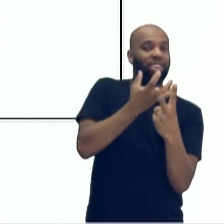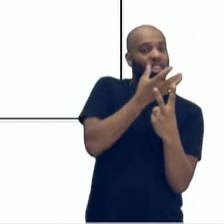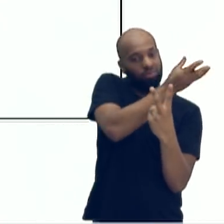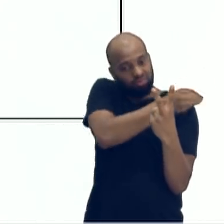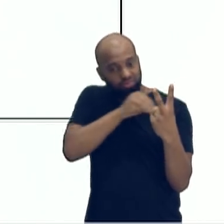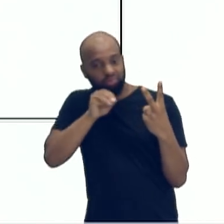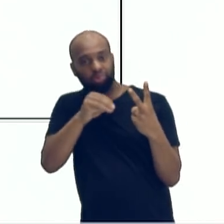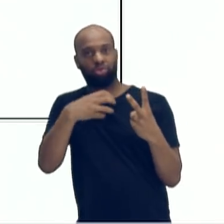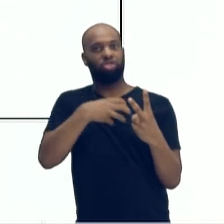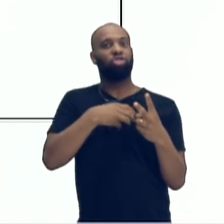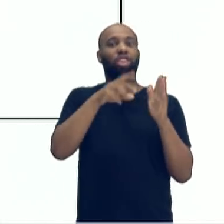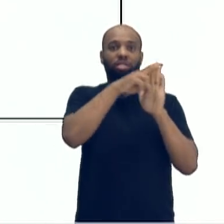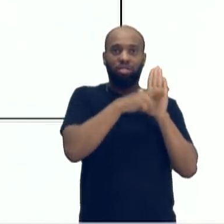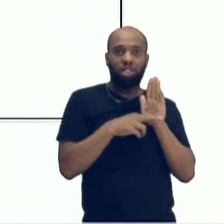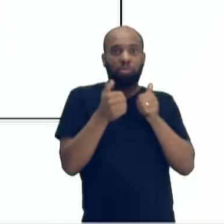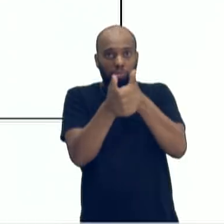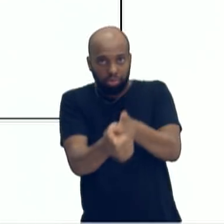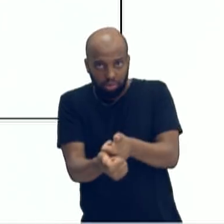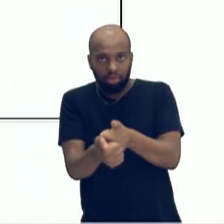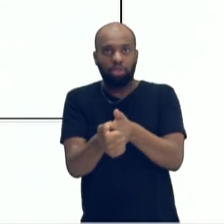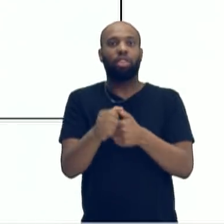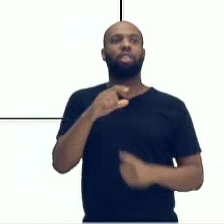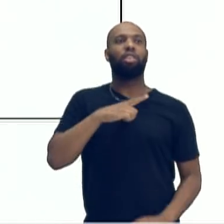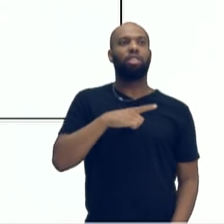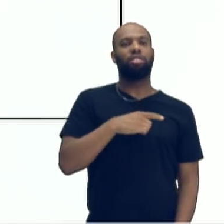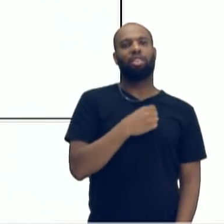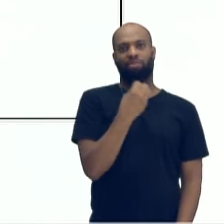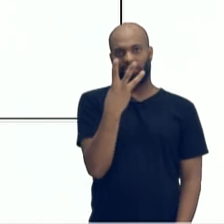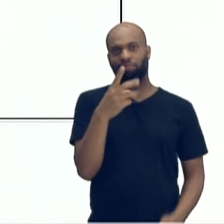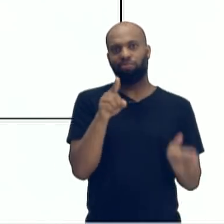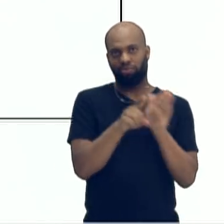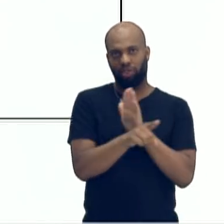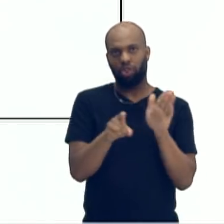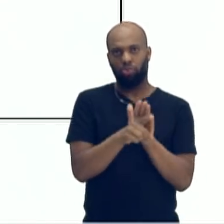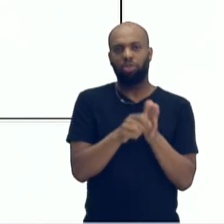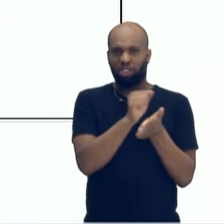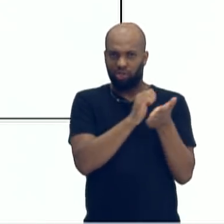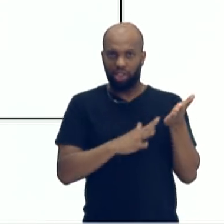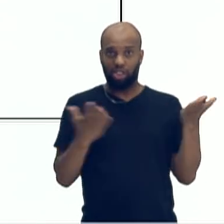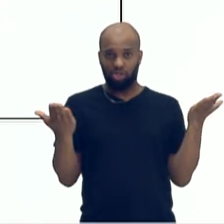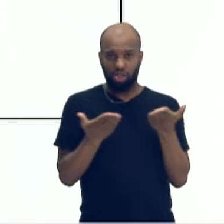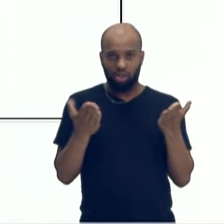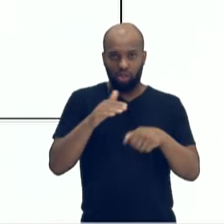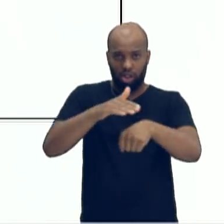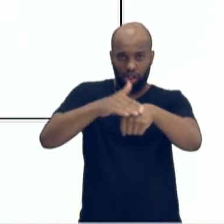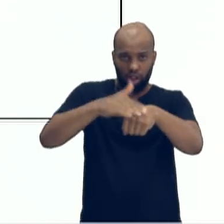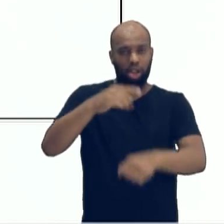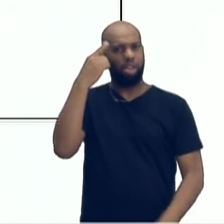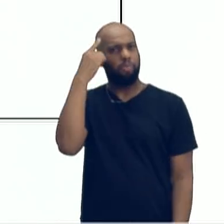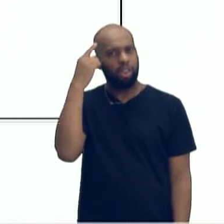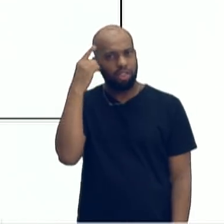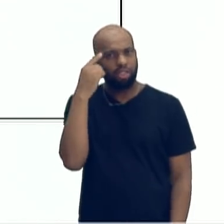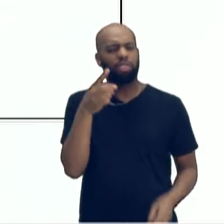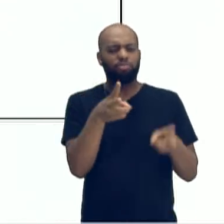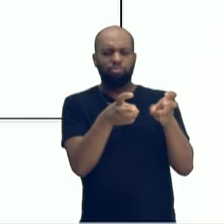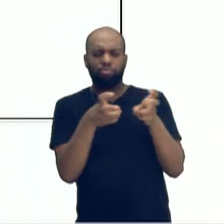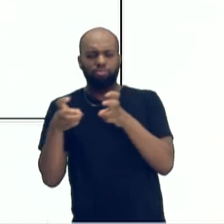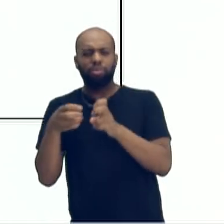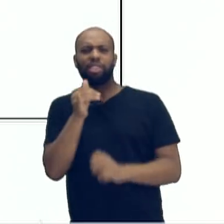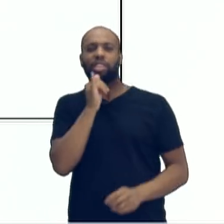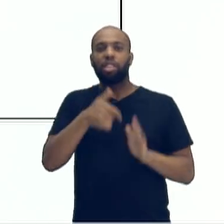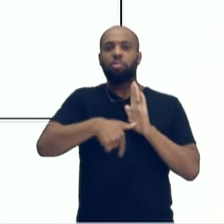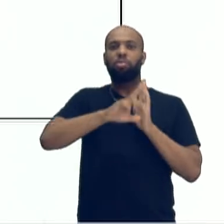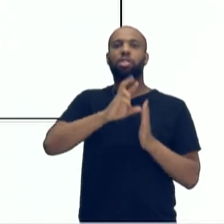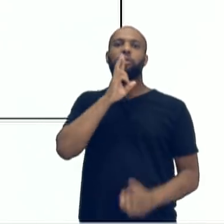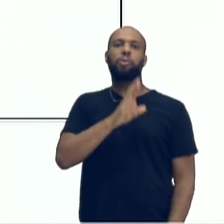radicando no radicando. Tá? Então, são 3 itens para vocês, né, pensarem, observarem os exemplos anteriores e